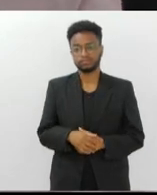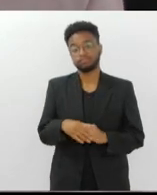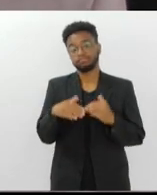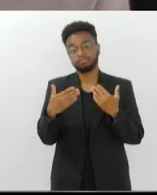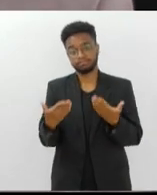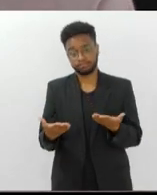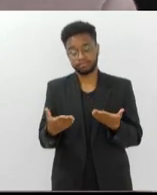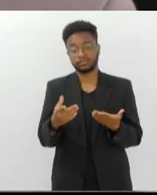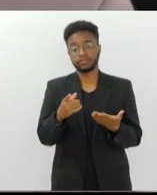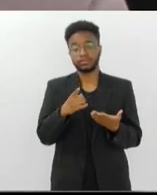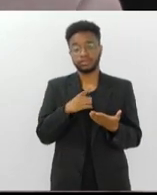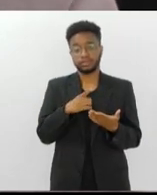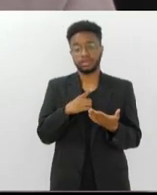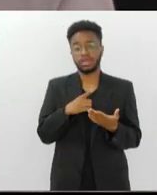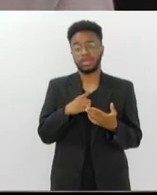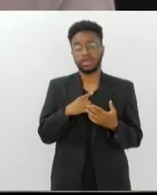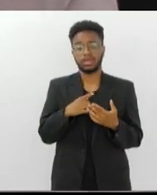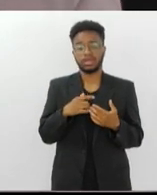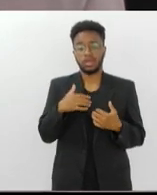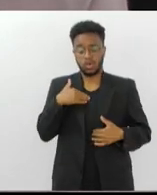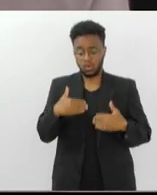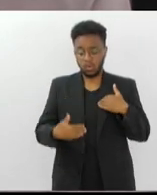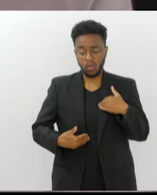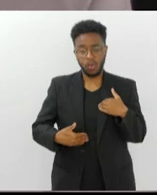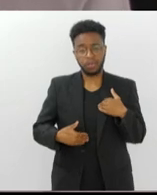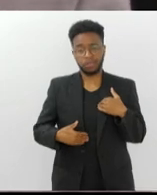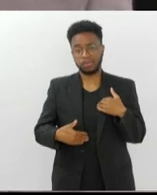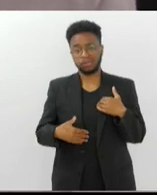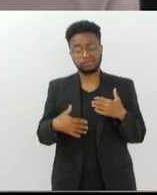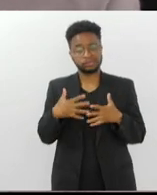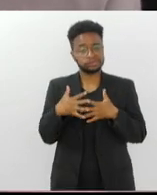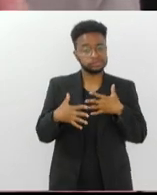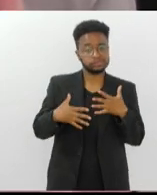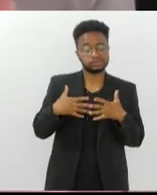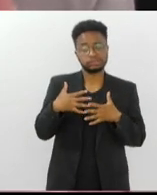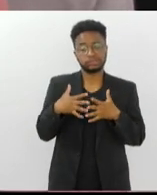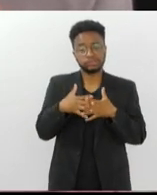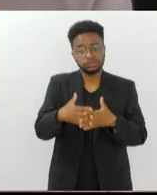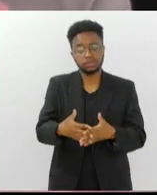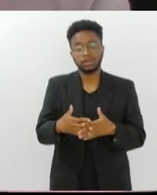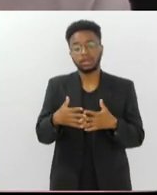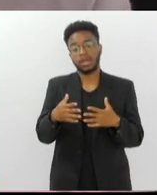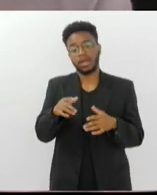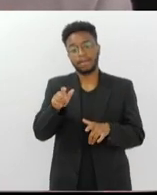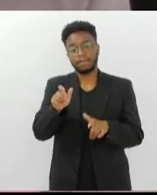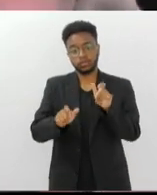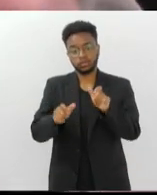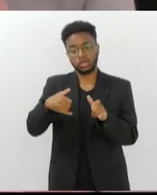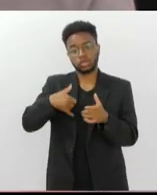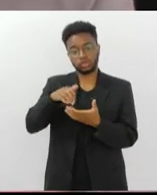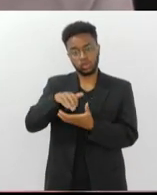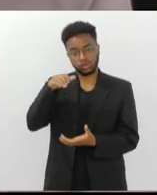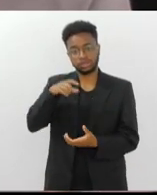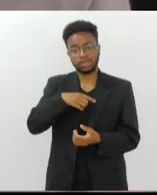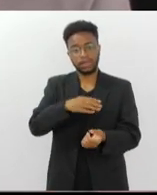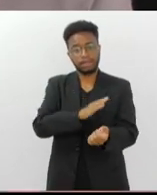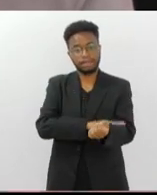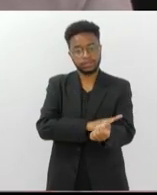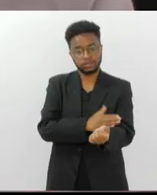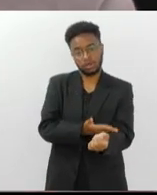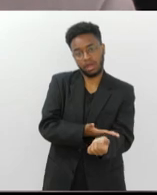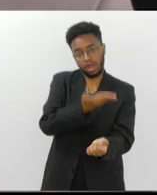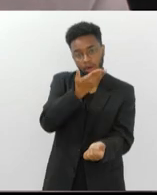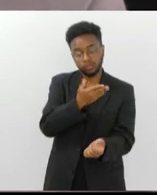aí gera-se um estresse para o organismo. Aqueles idosos que os idosos já tendem a ter uma pressão arterial mais elevada,